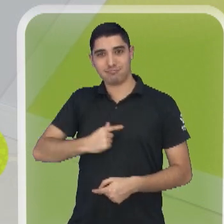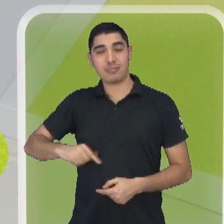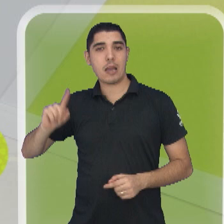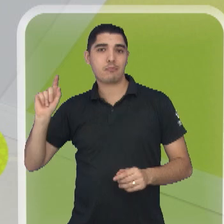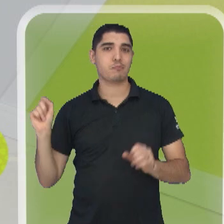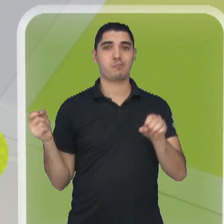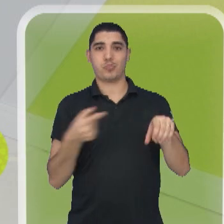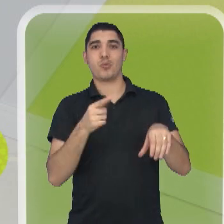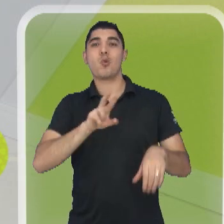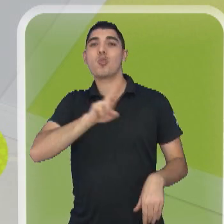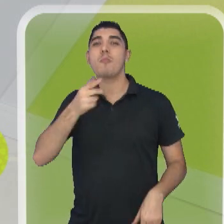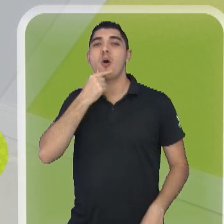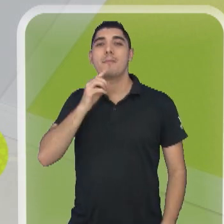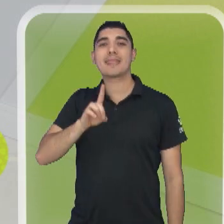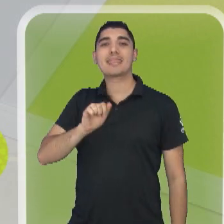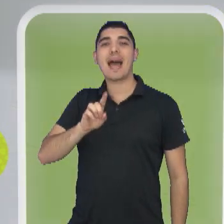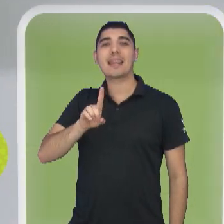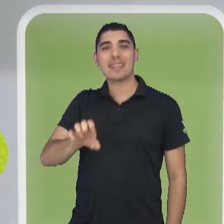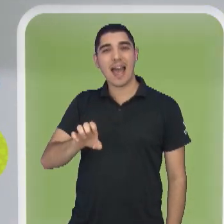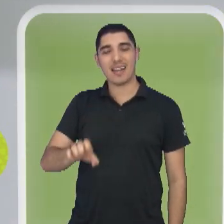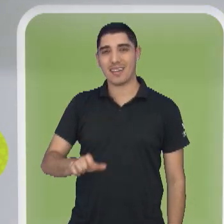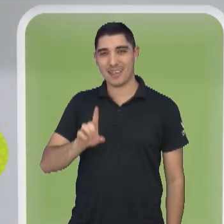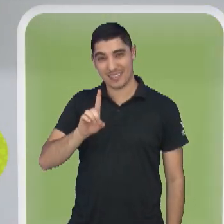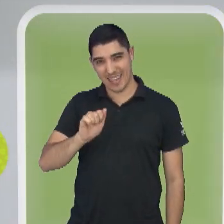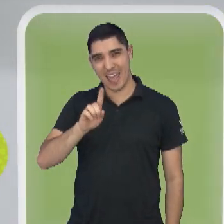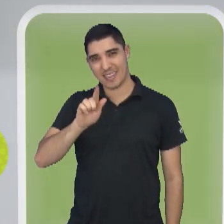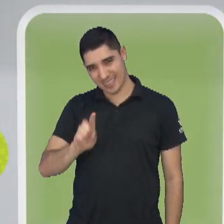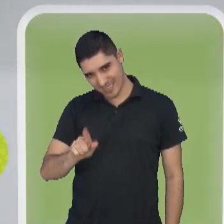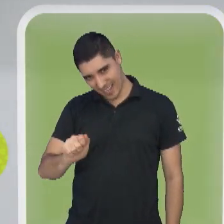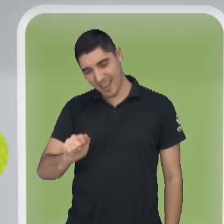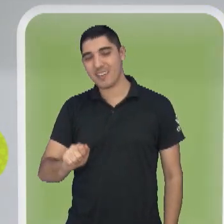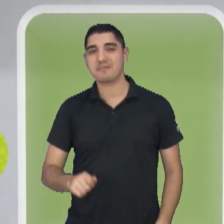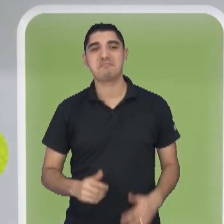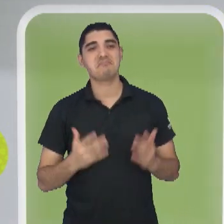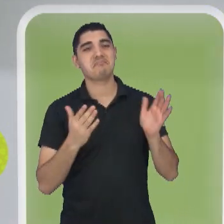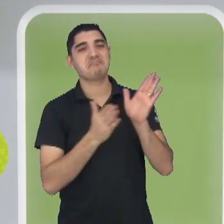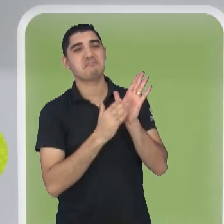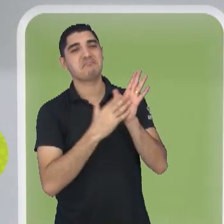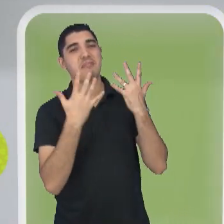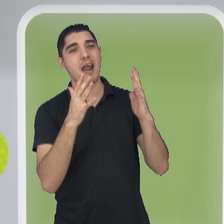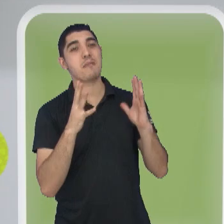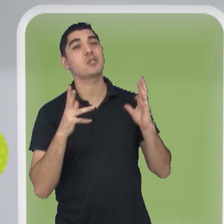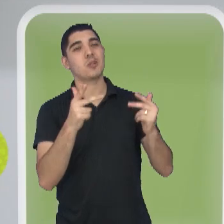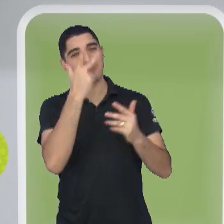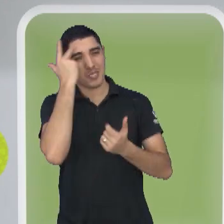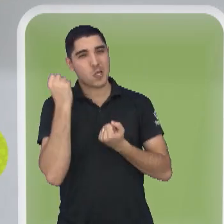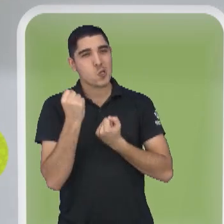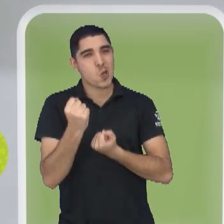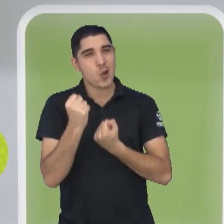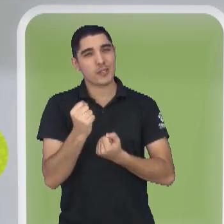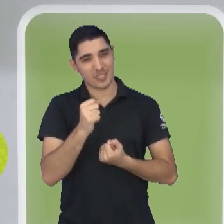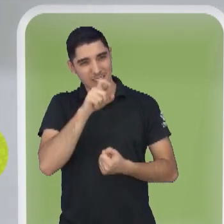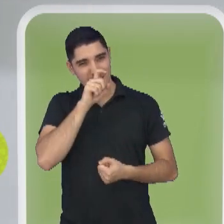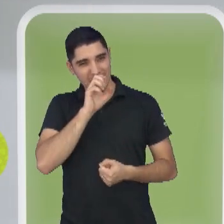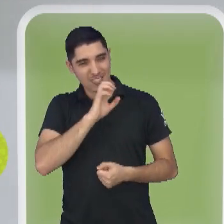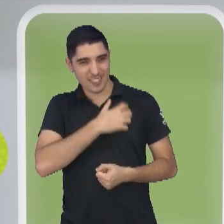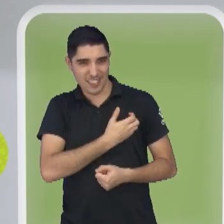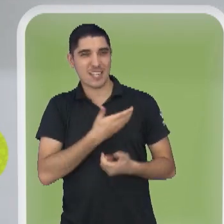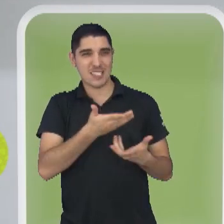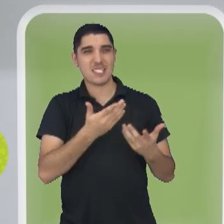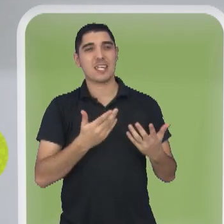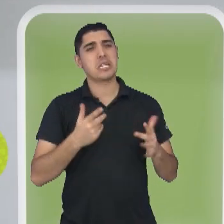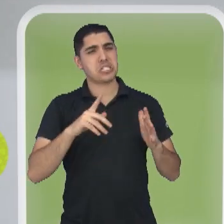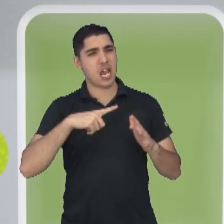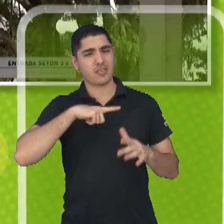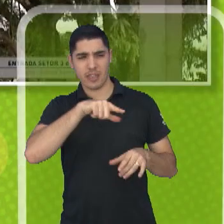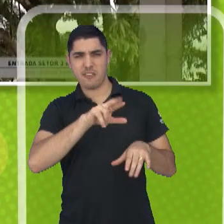Dadá Maravilha, hein, Brunão? Pois é, parabéns aí para os torcedores joseenses, né, que já comemoraram muitos gols